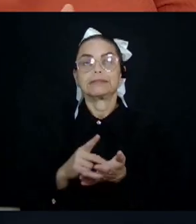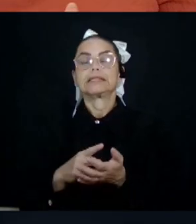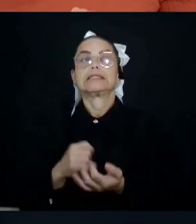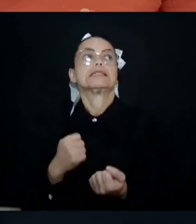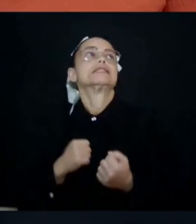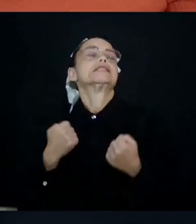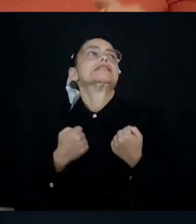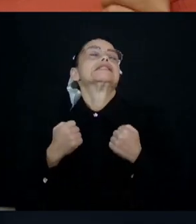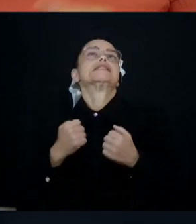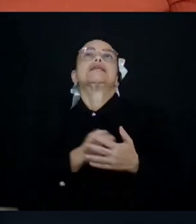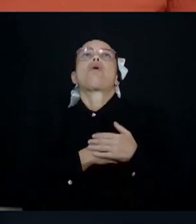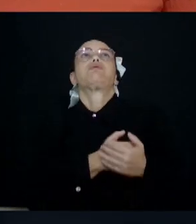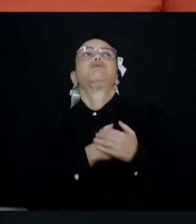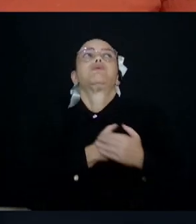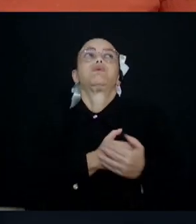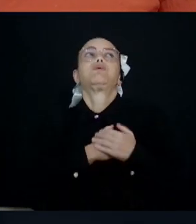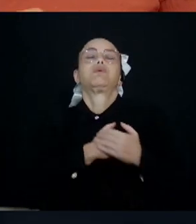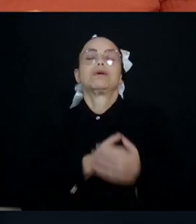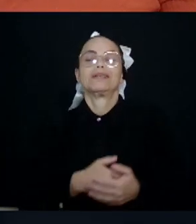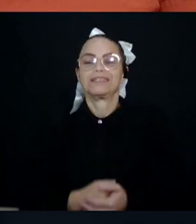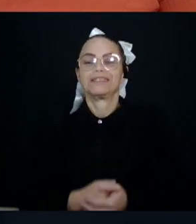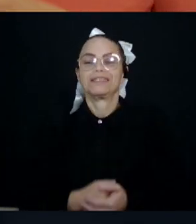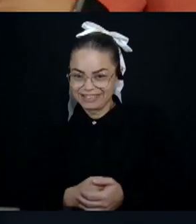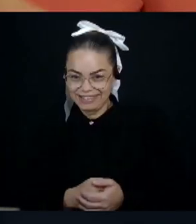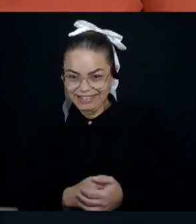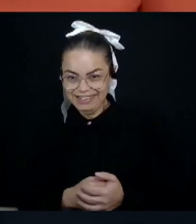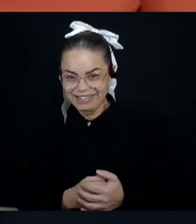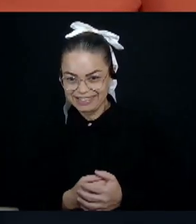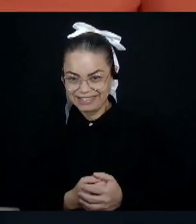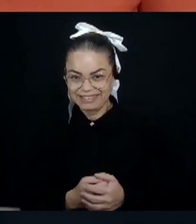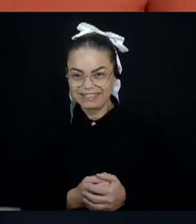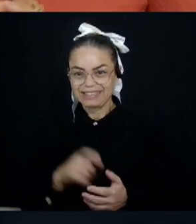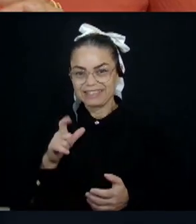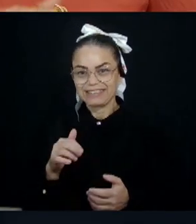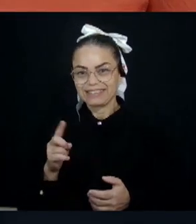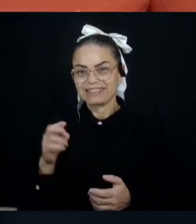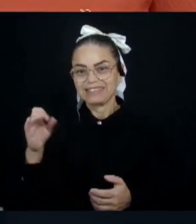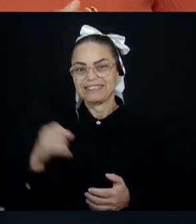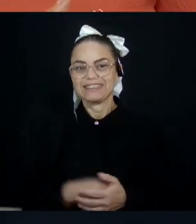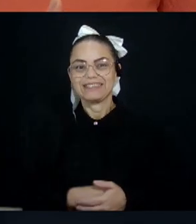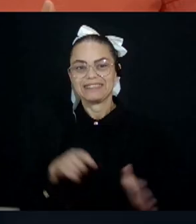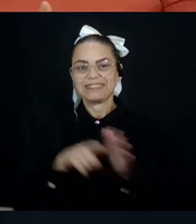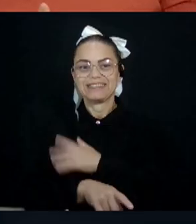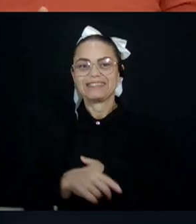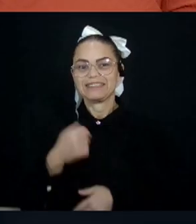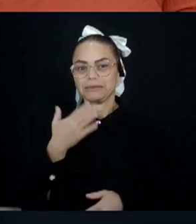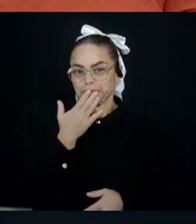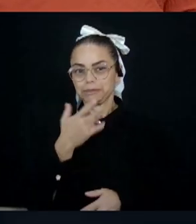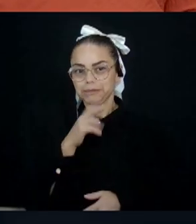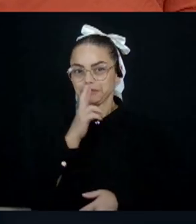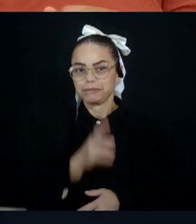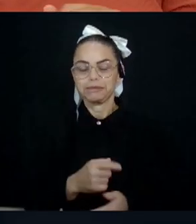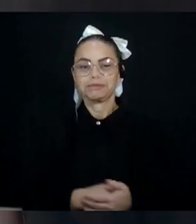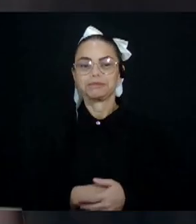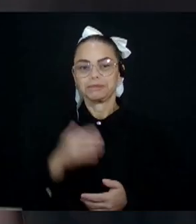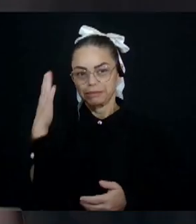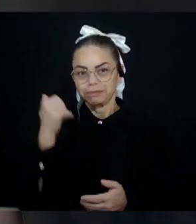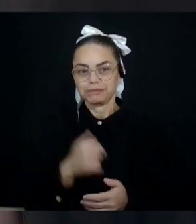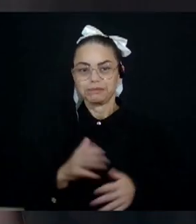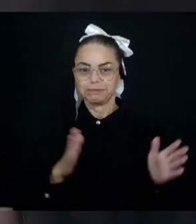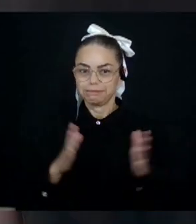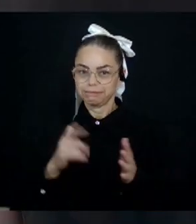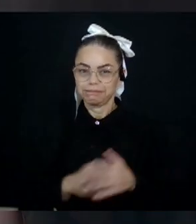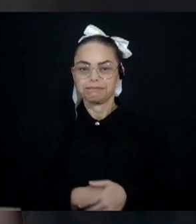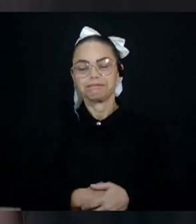né, Wellington? Agora, o Leandro pergunta, eu peço que você responda, Fabiana, por favor. Ele quer saber o tempo, né. O Isso.